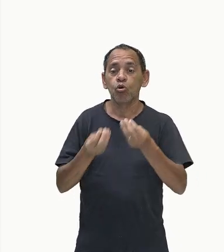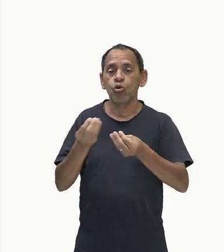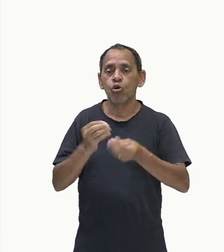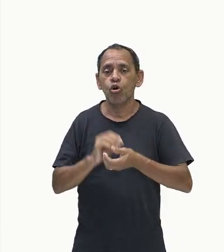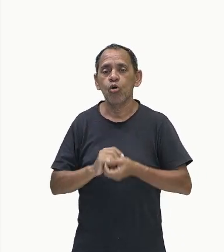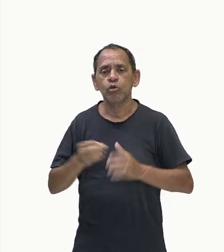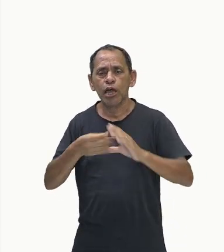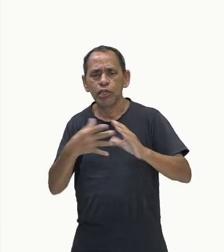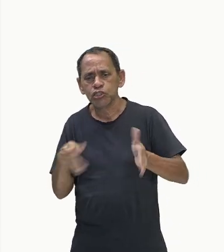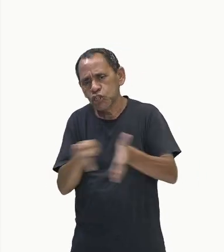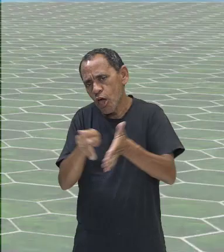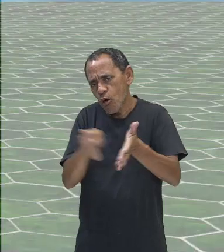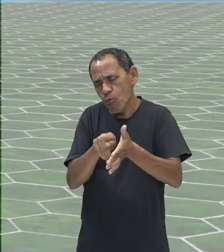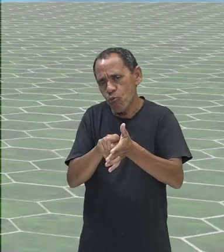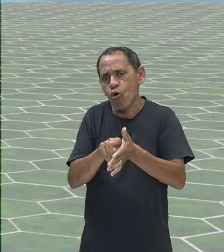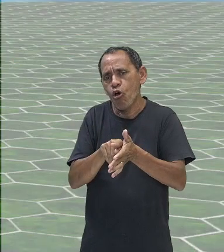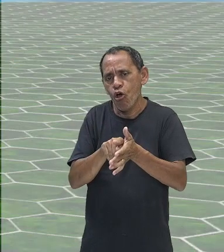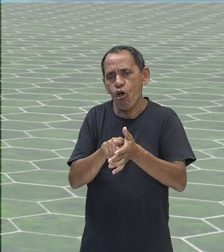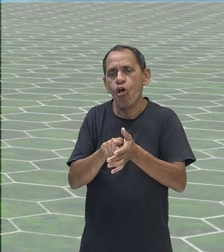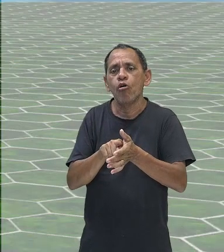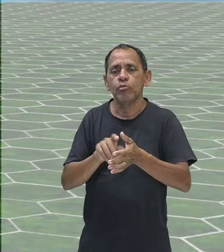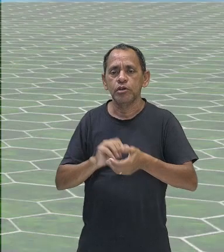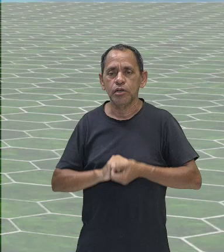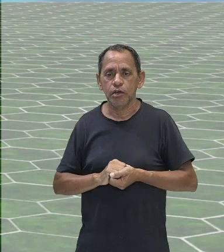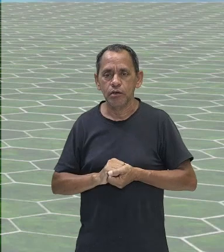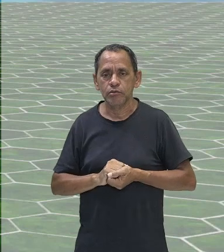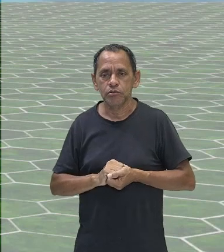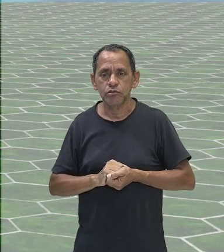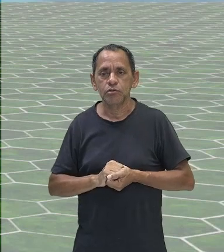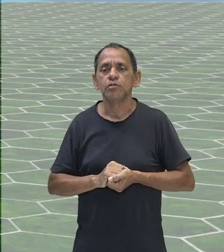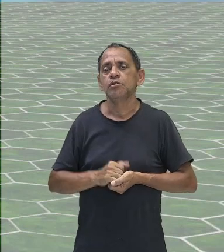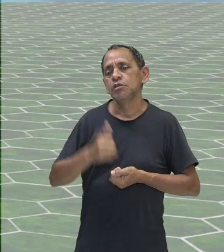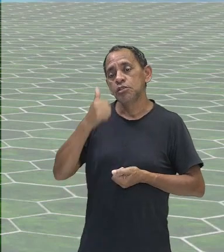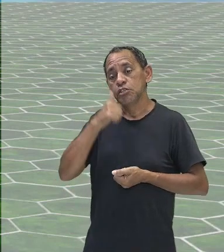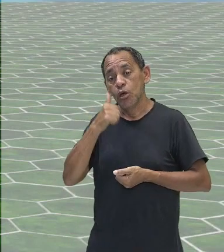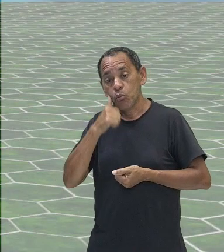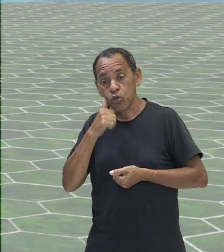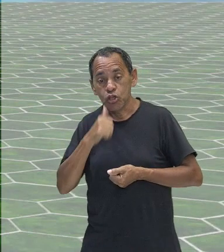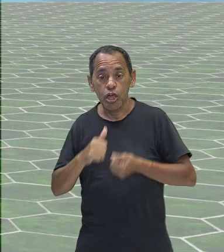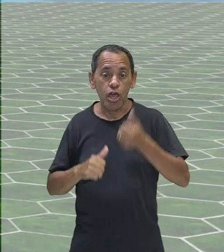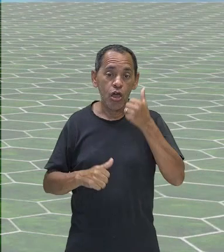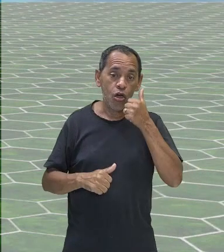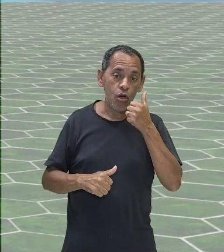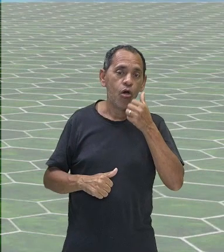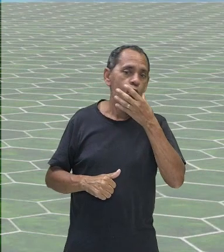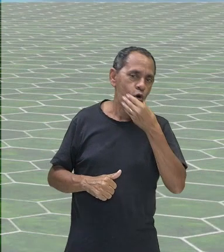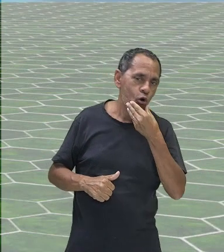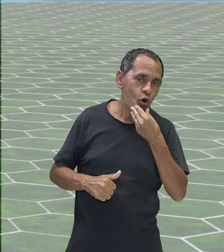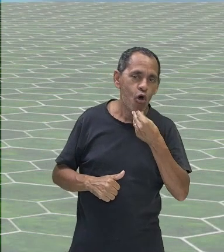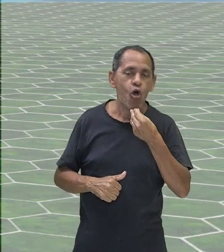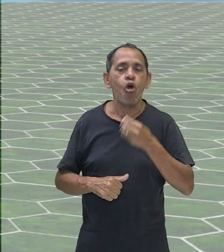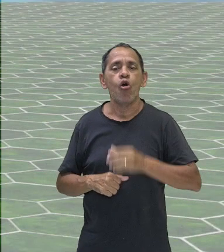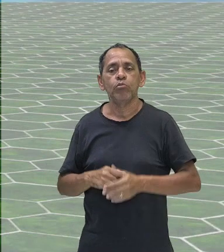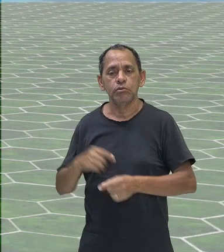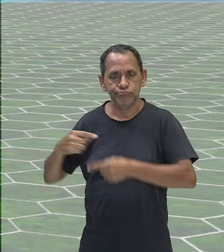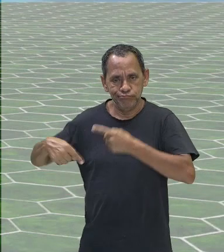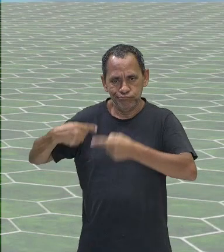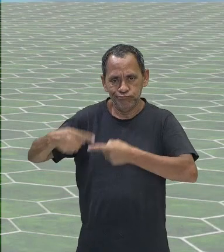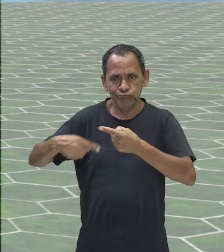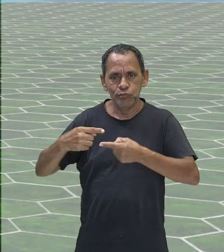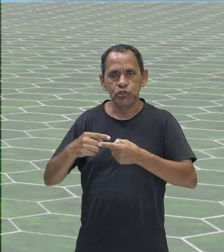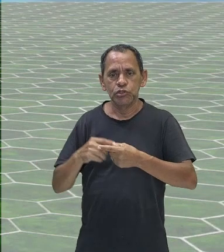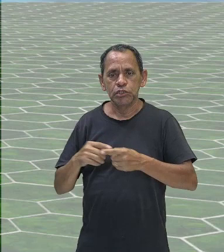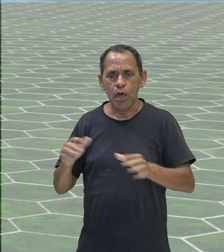definição do sexo, além das características hereditárias a partir da fusão